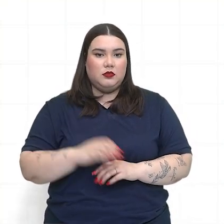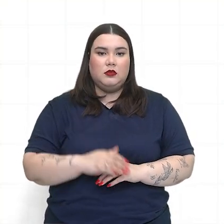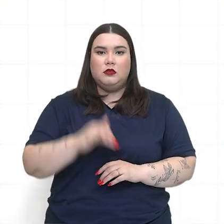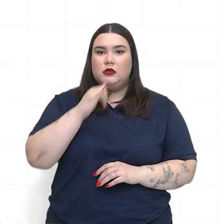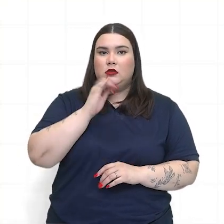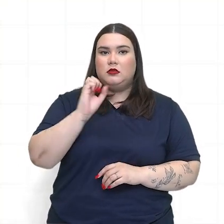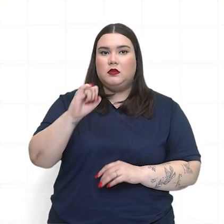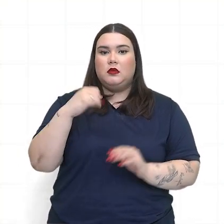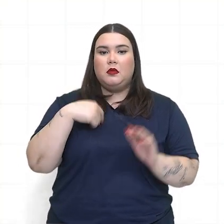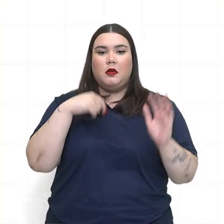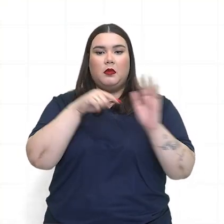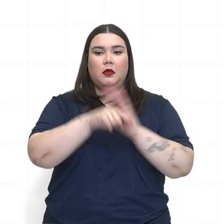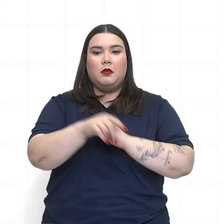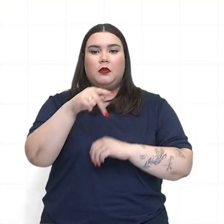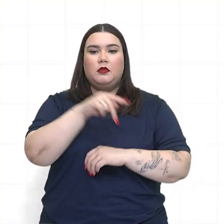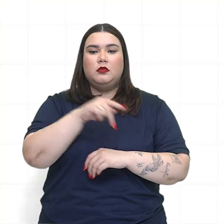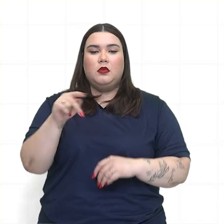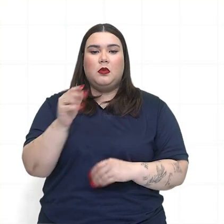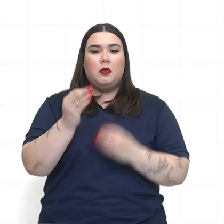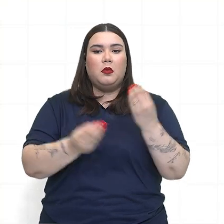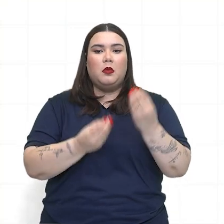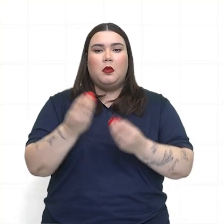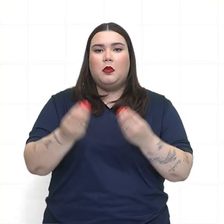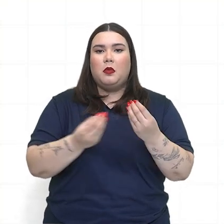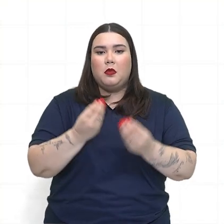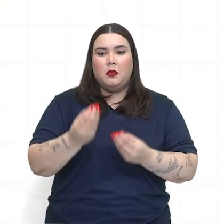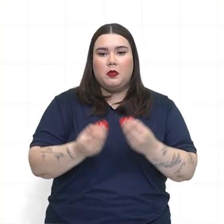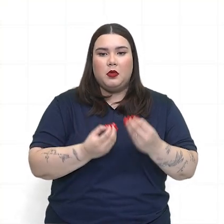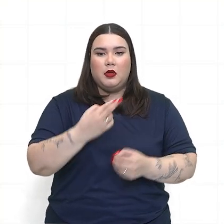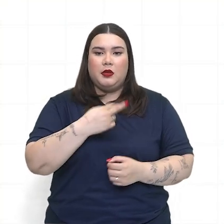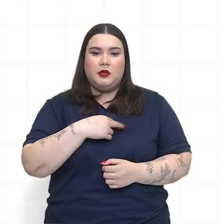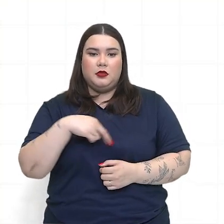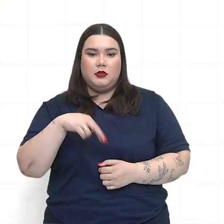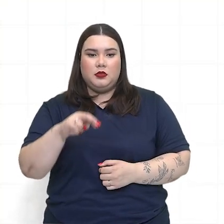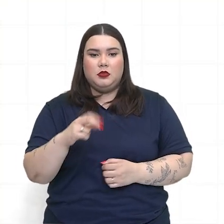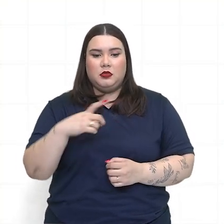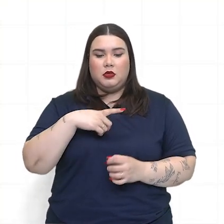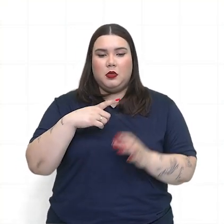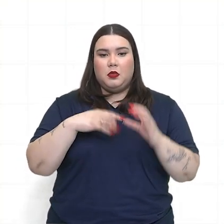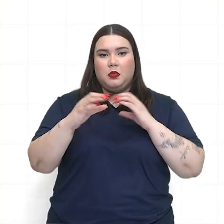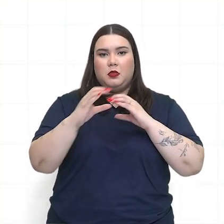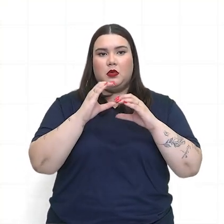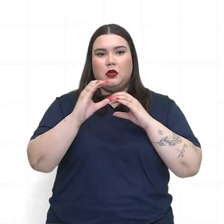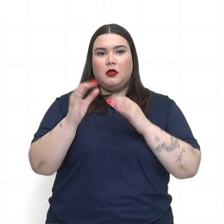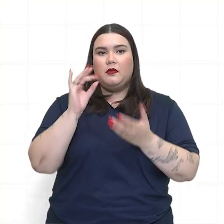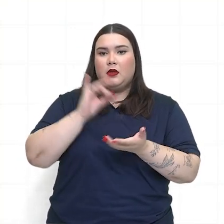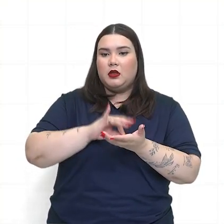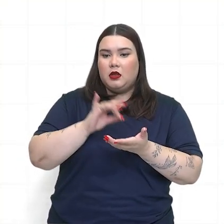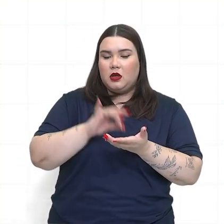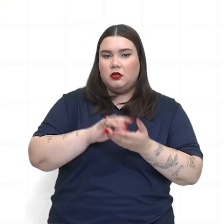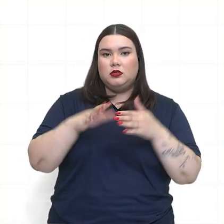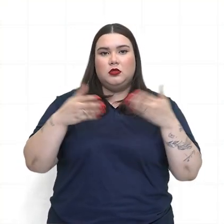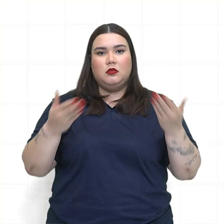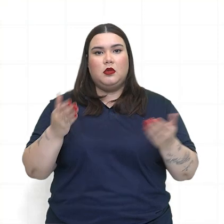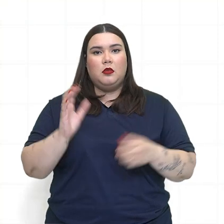perguntasse, professor, como é que as religiões comunicam suas verdades?